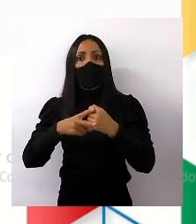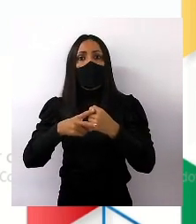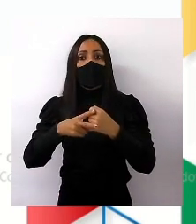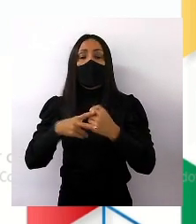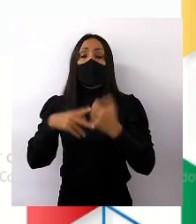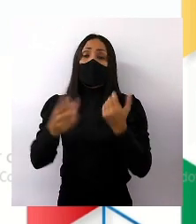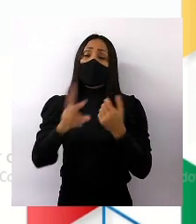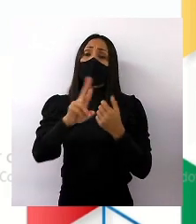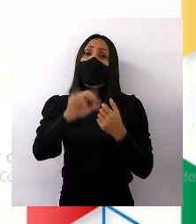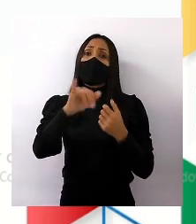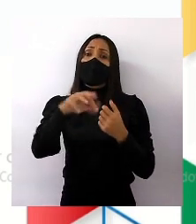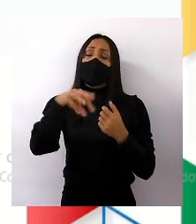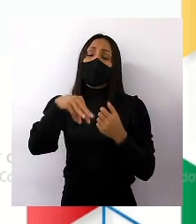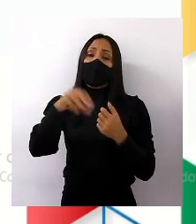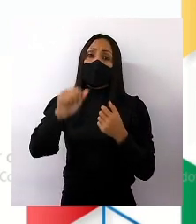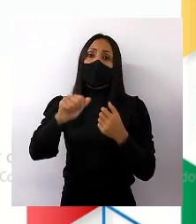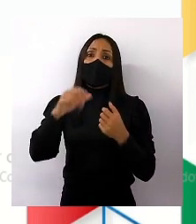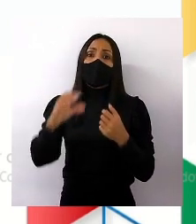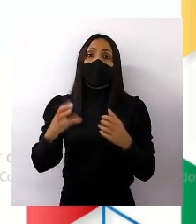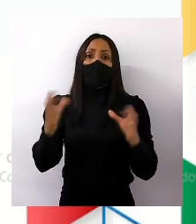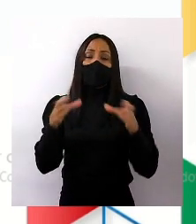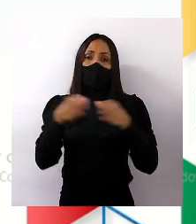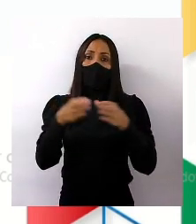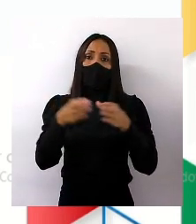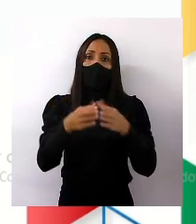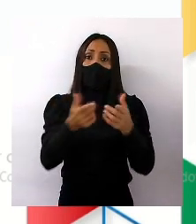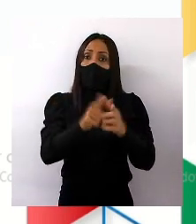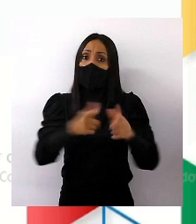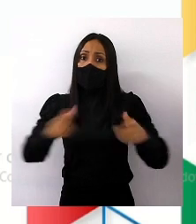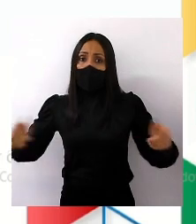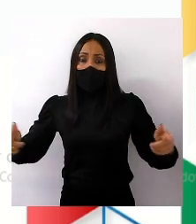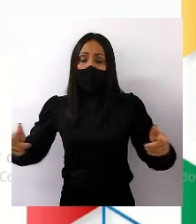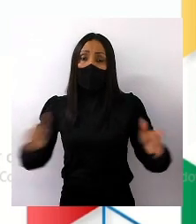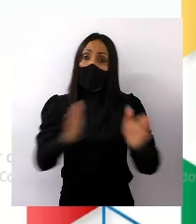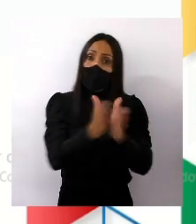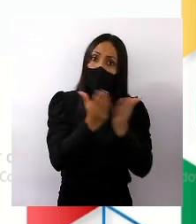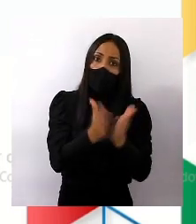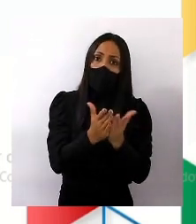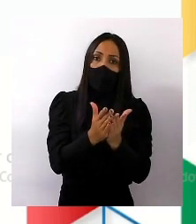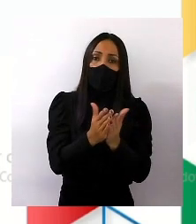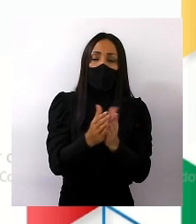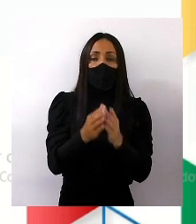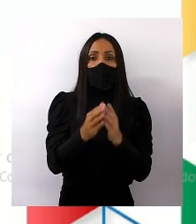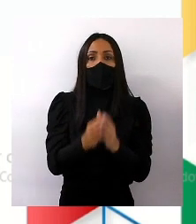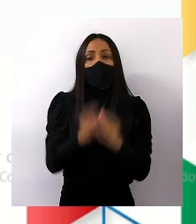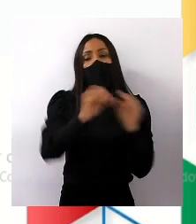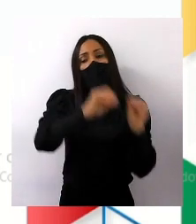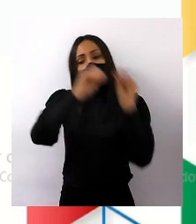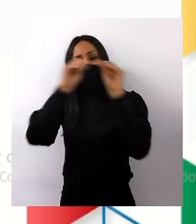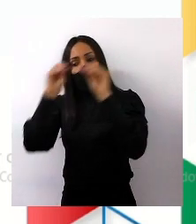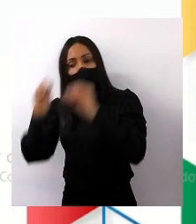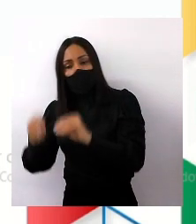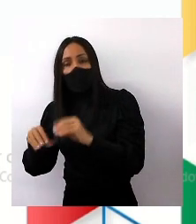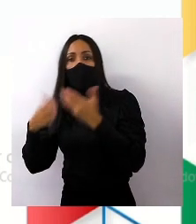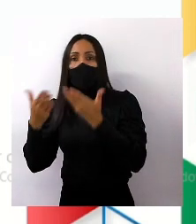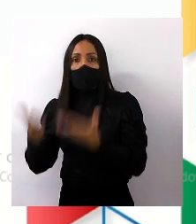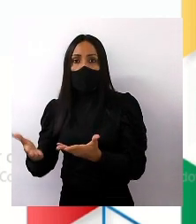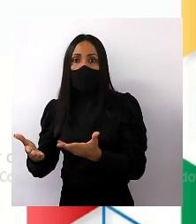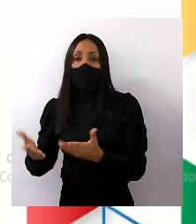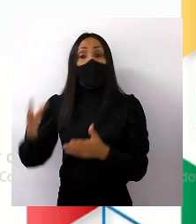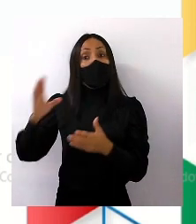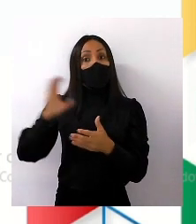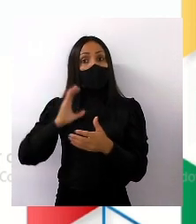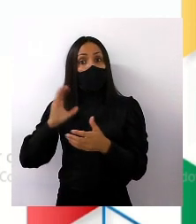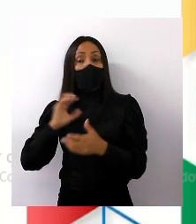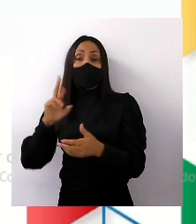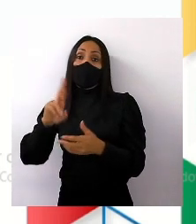rimas de mesma classe gramatical são chamadas de rimas pobres. Por outro lado, as rimas ricas,